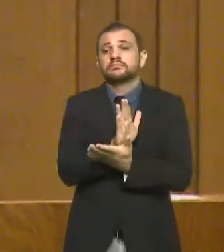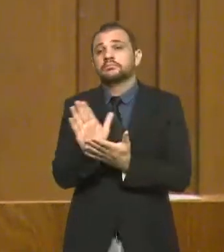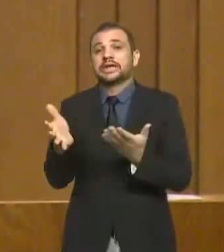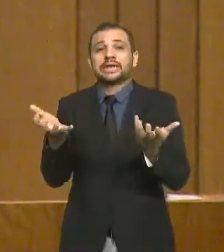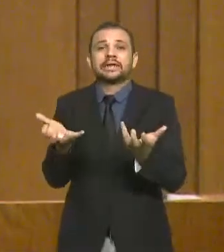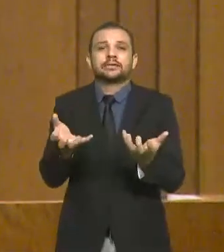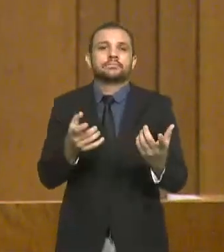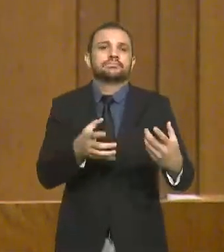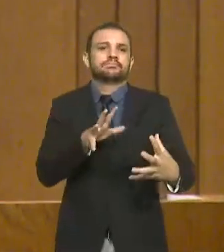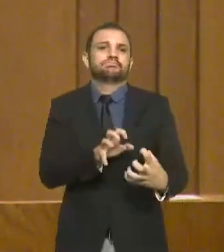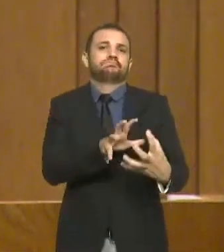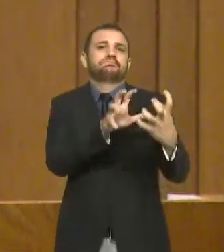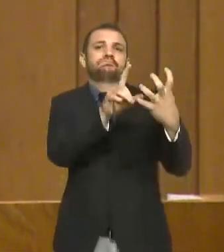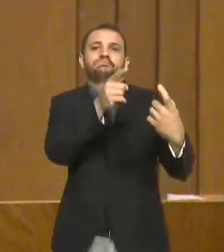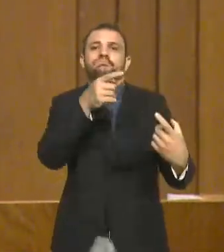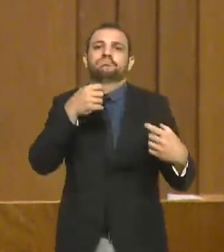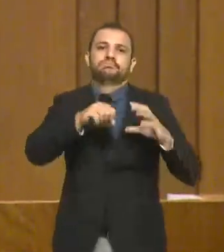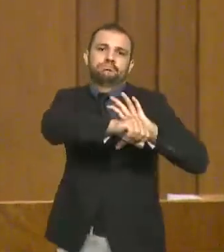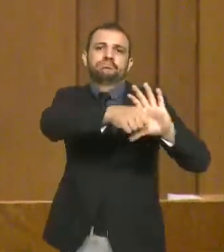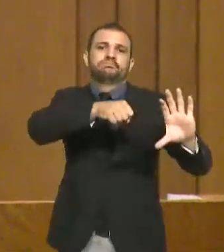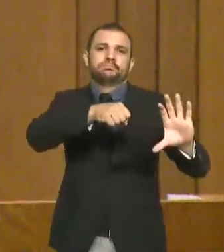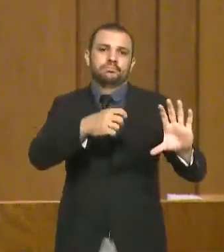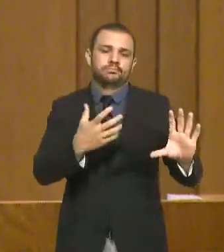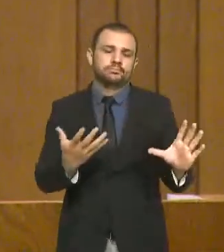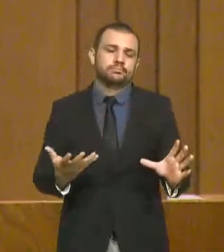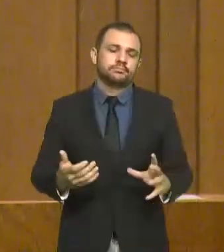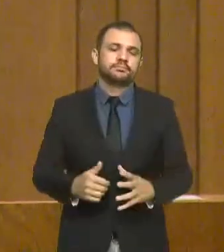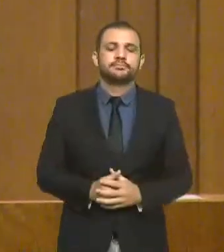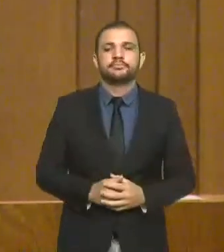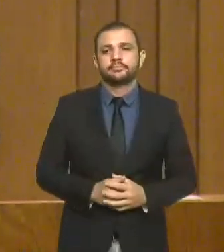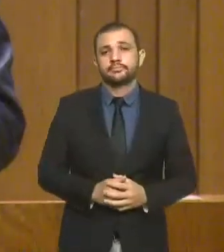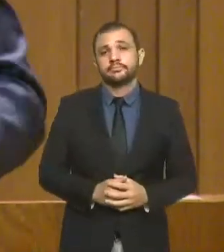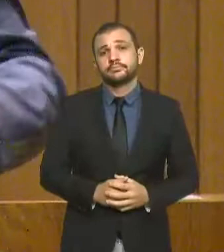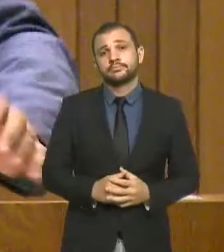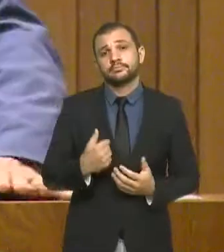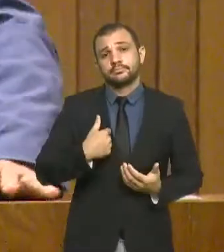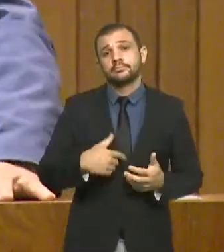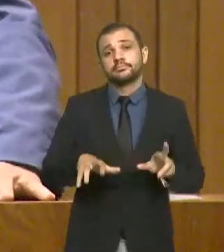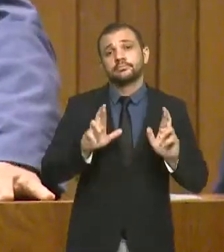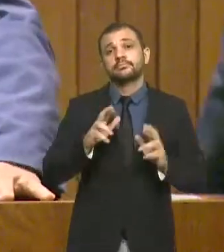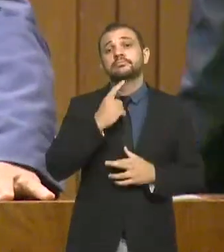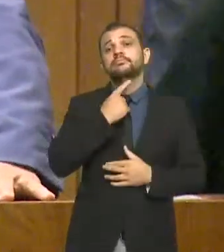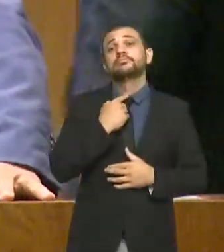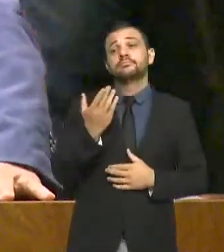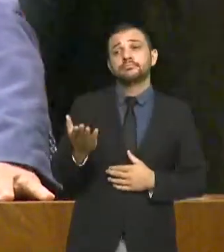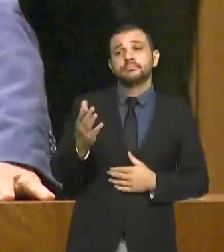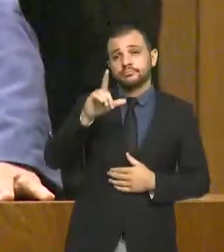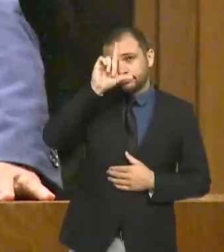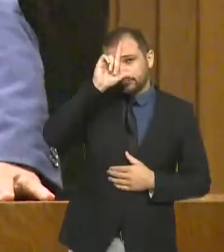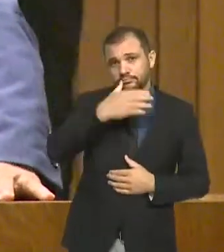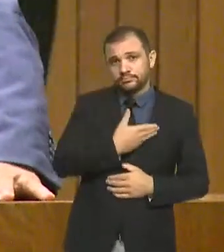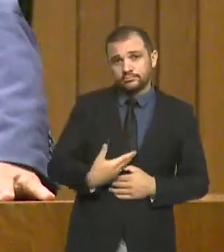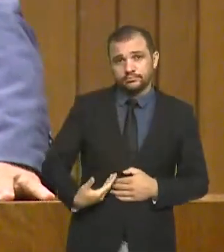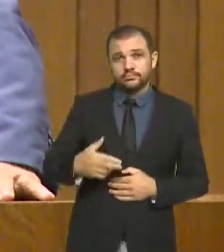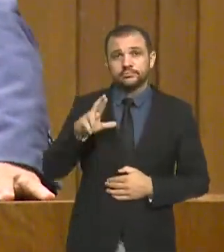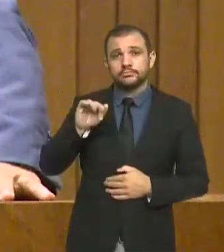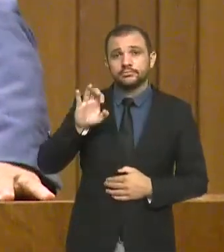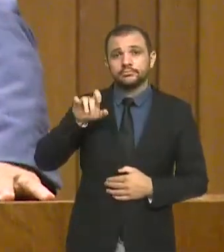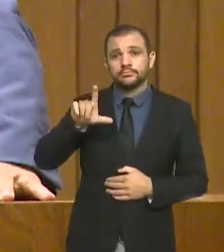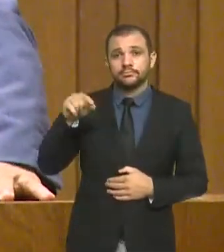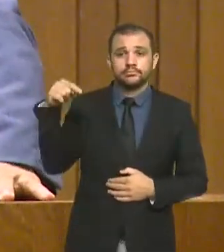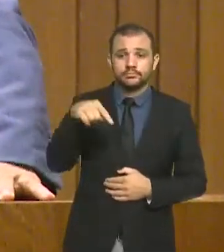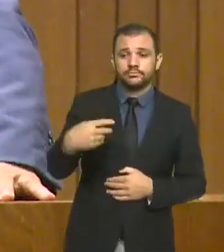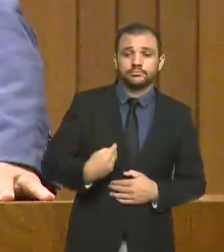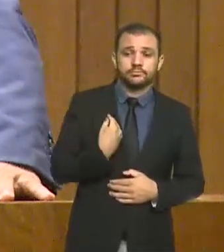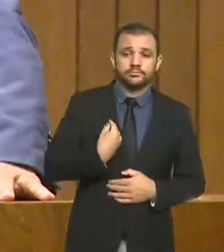deputado Rafael Leitor estivesse presente, até porque eu vou citar o nome dele, que é o líder do governo. Na hora que eu não puder mais citar o líder do governo, debater com o